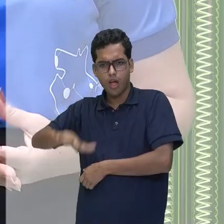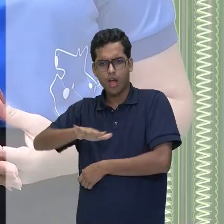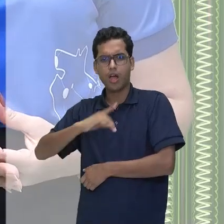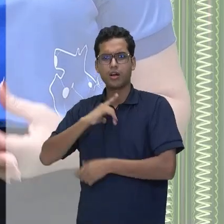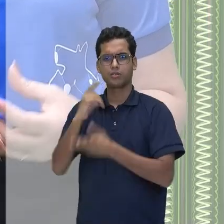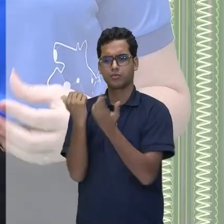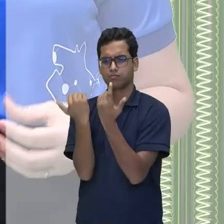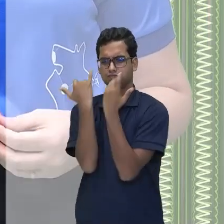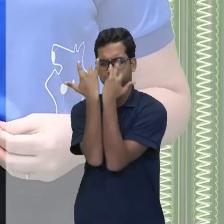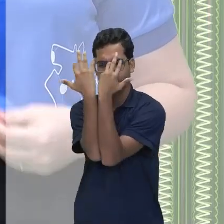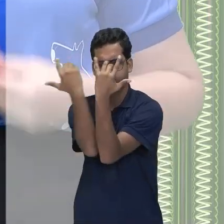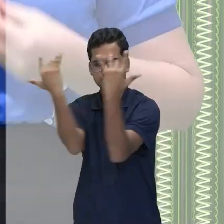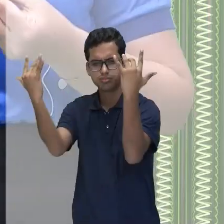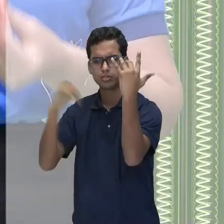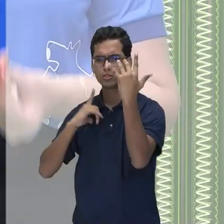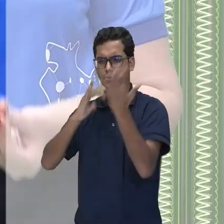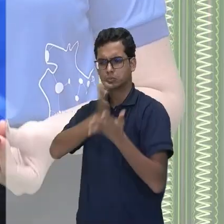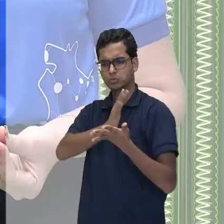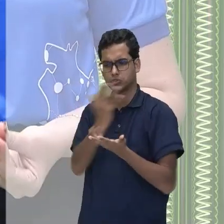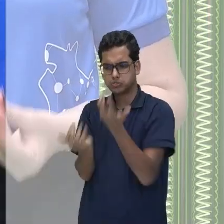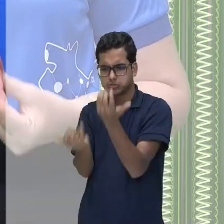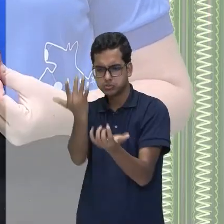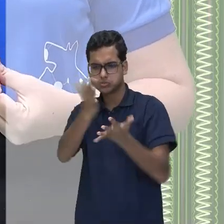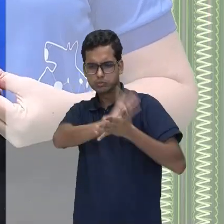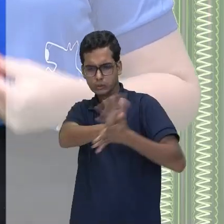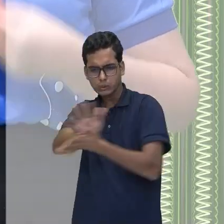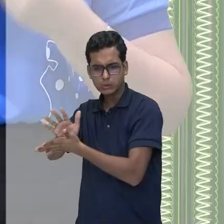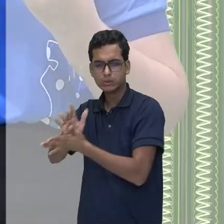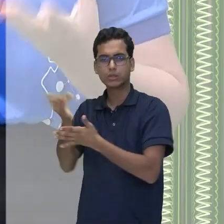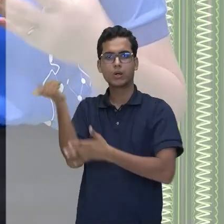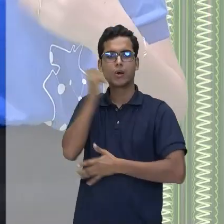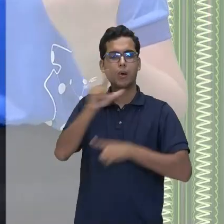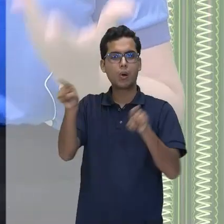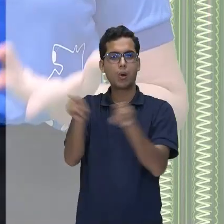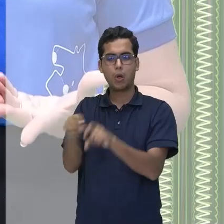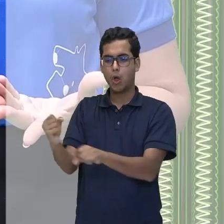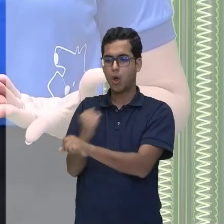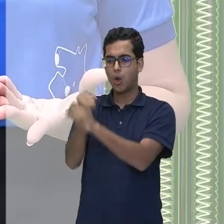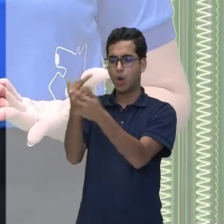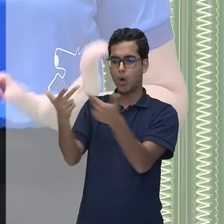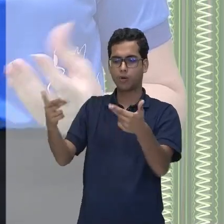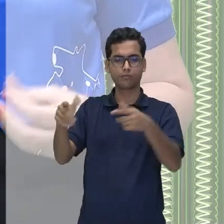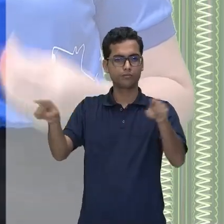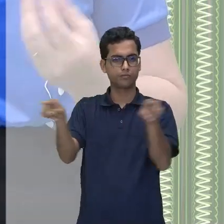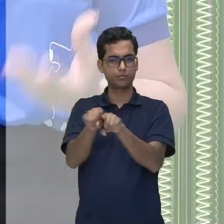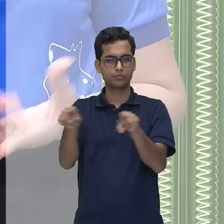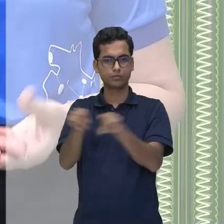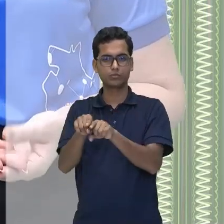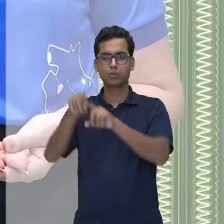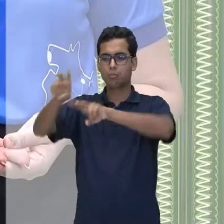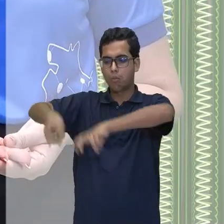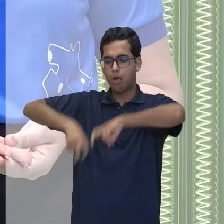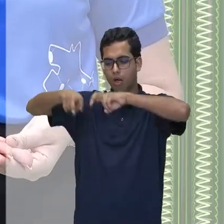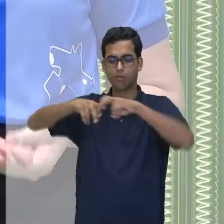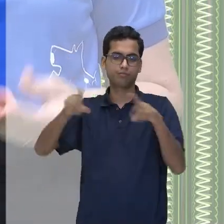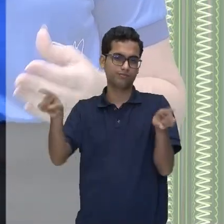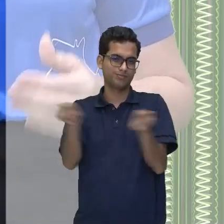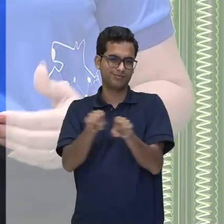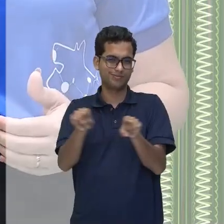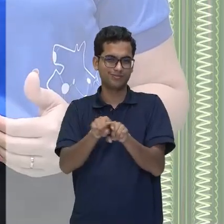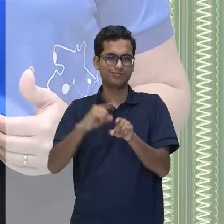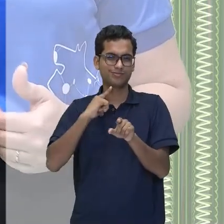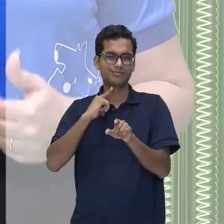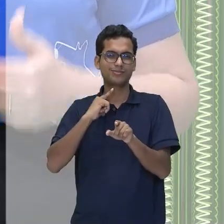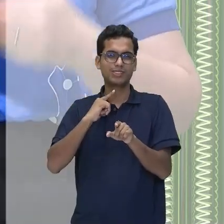vegetação dali, e aí contribuem ainda mais para que esse calor aumente, para que essa temperatura aumente,